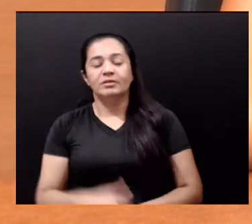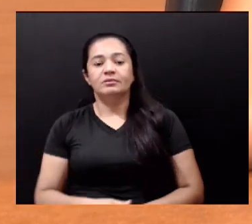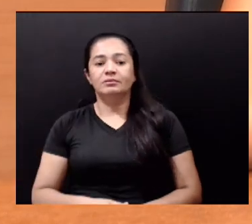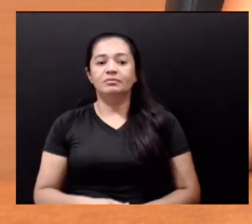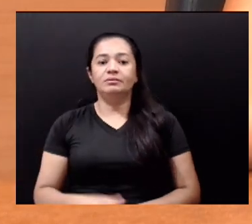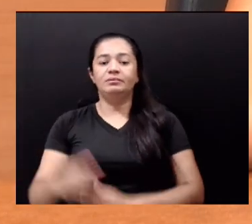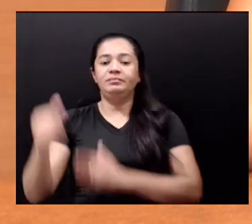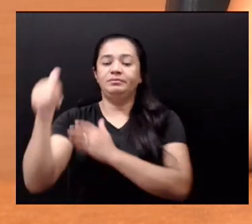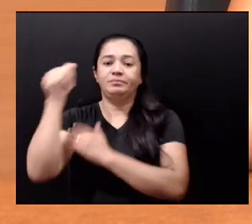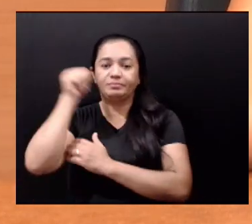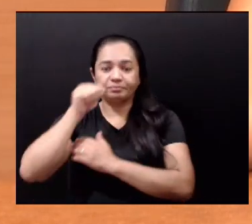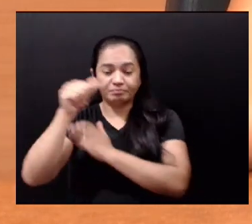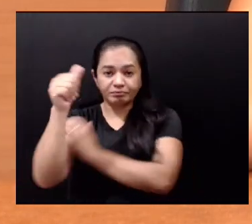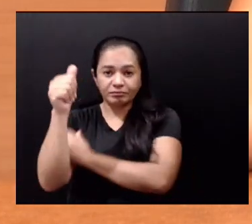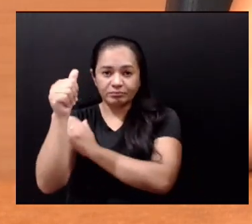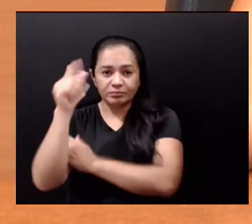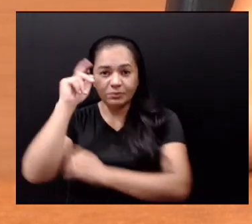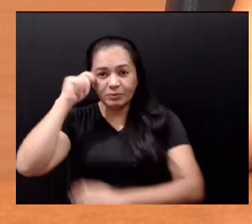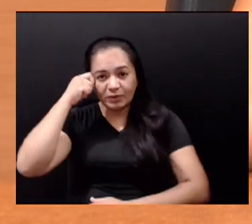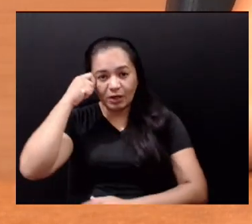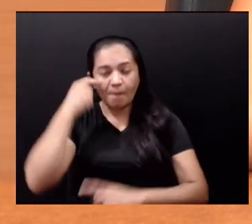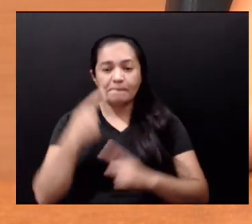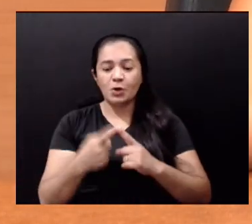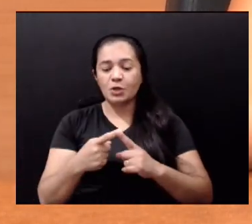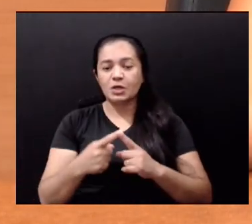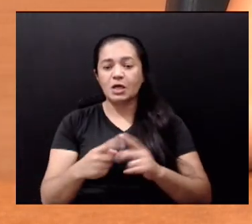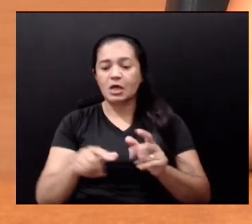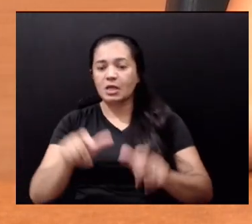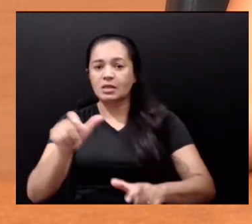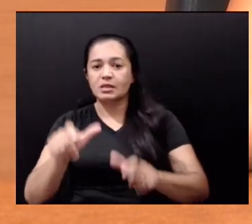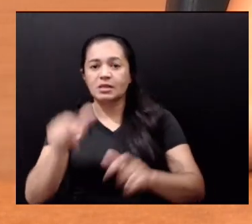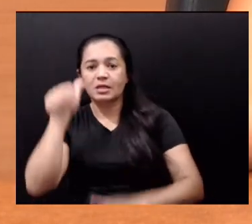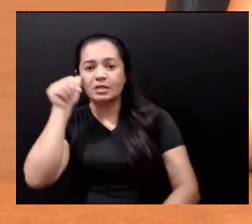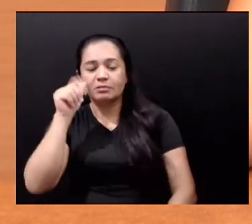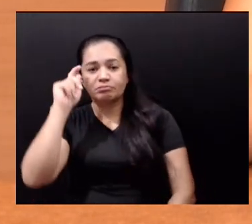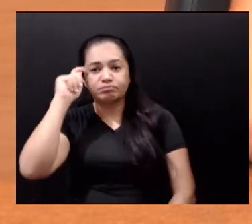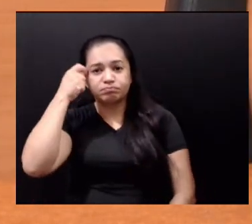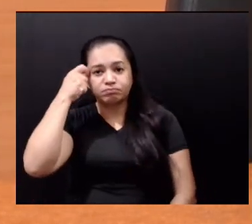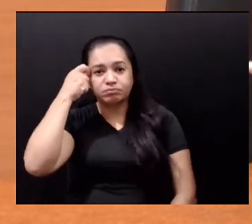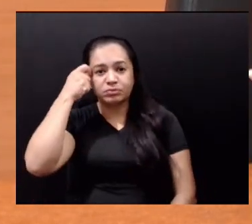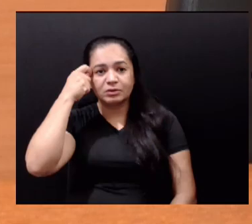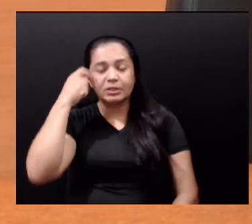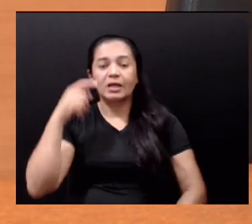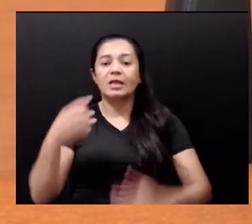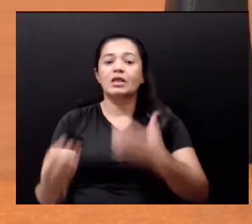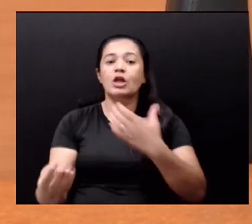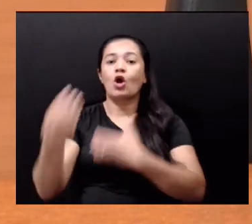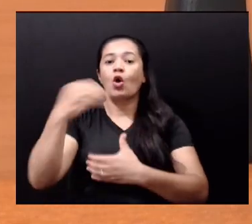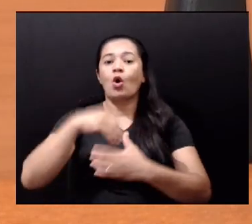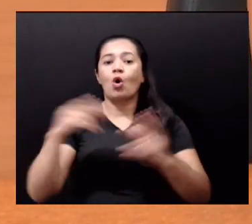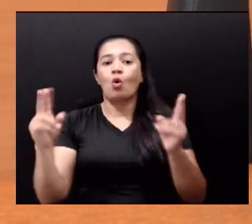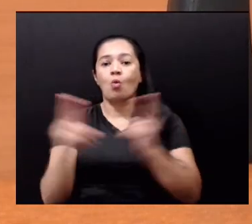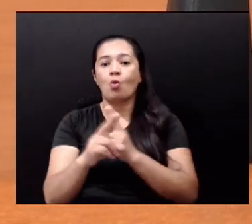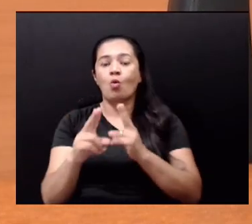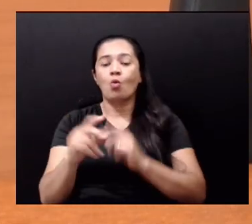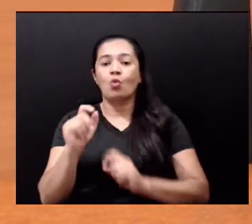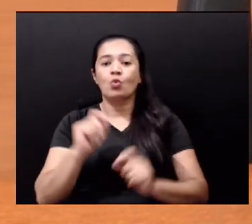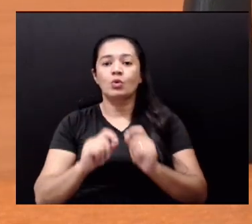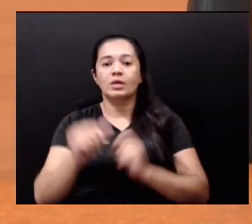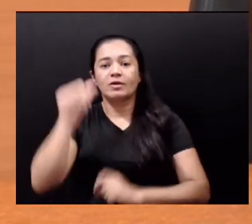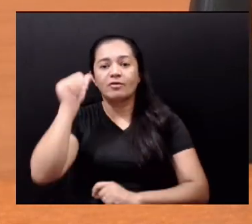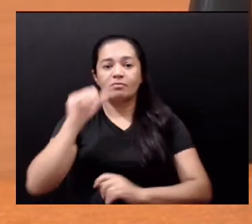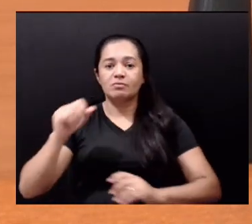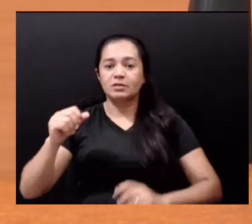colonialismo, para a situação das mulheres negras, e colocado também na urgência para que o feminismo branco incorpore e